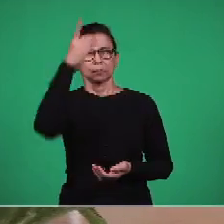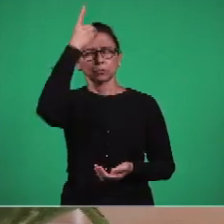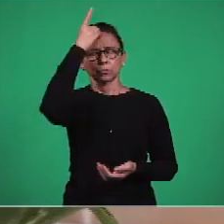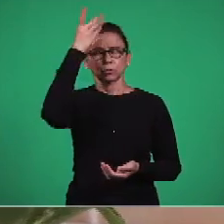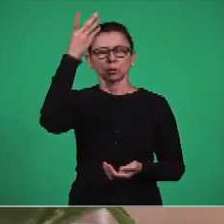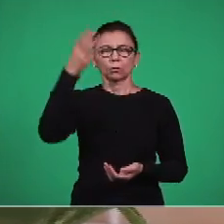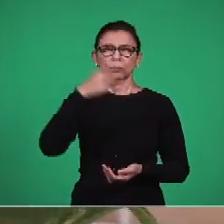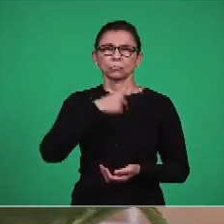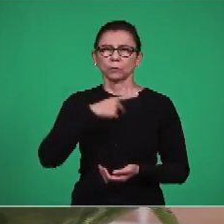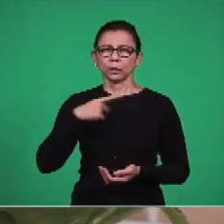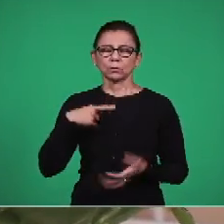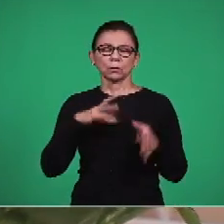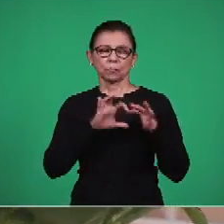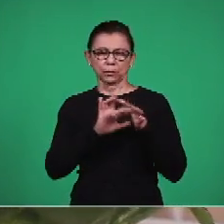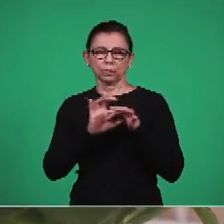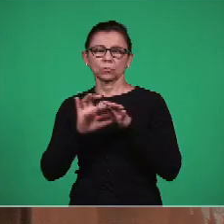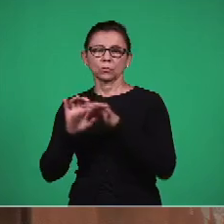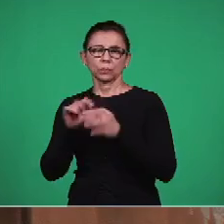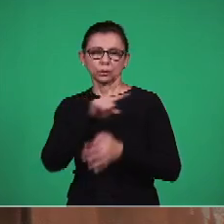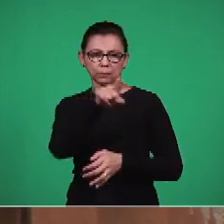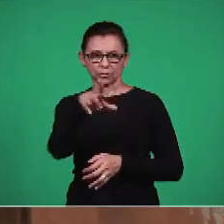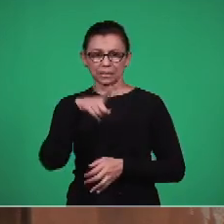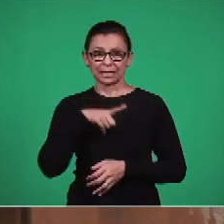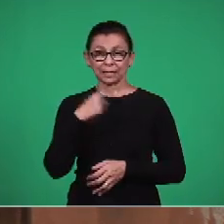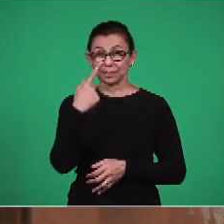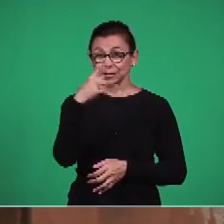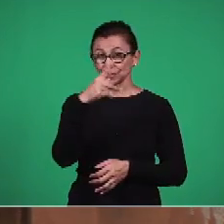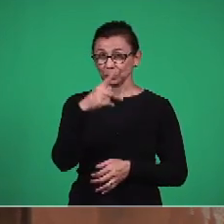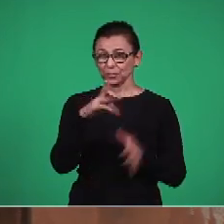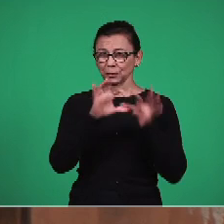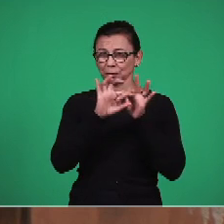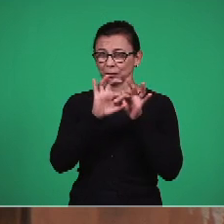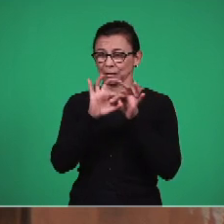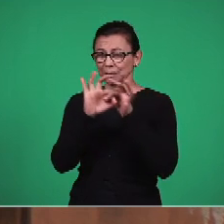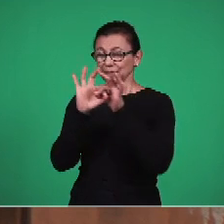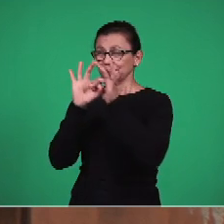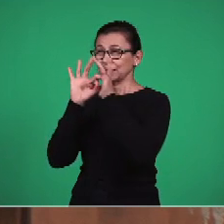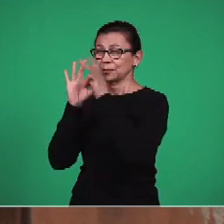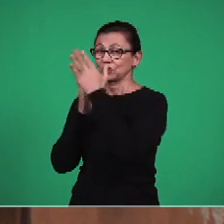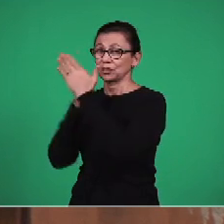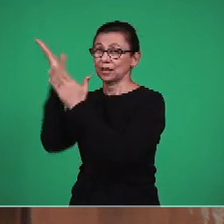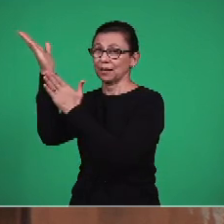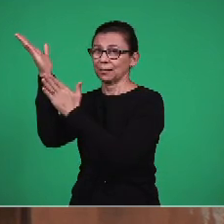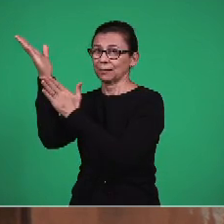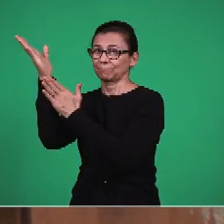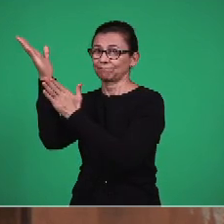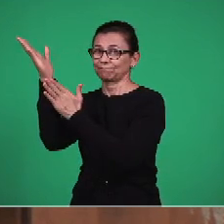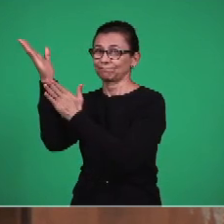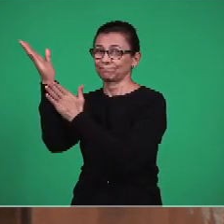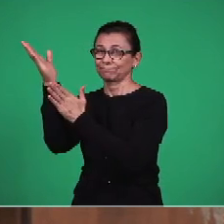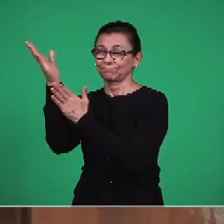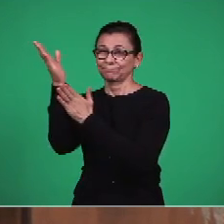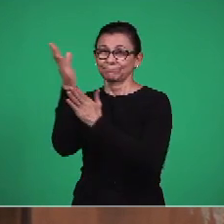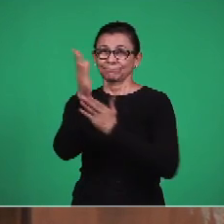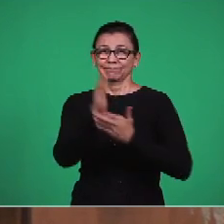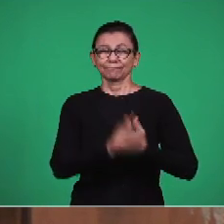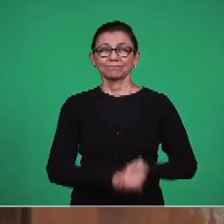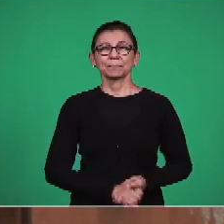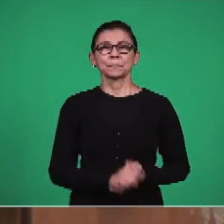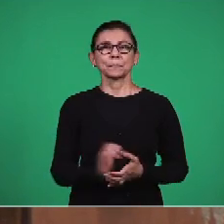também, a palavra, mas a sua comunhão é com o Senhor diretamente. Então, diz assim. Terceiro,